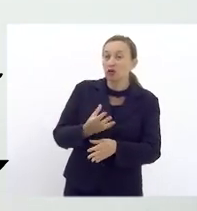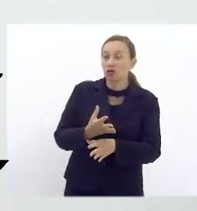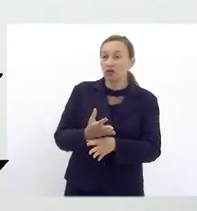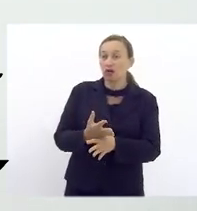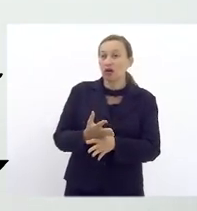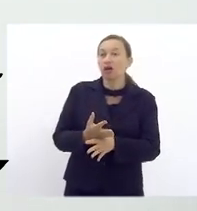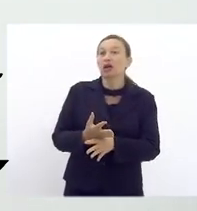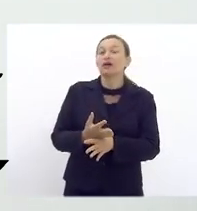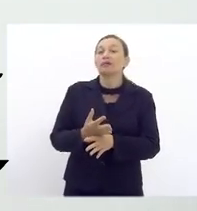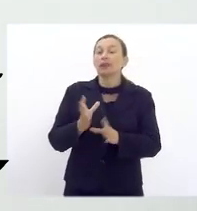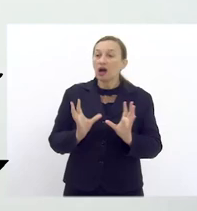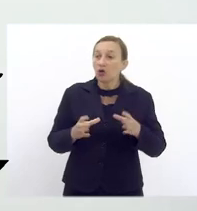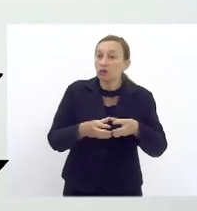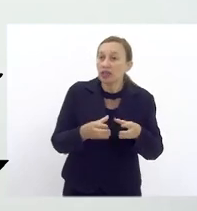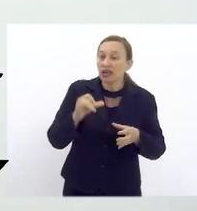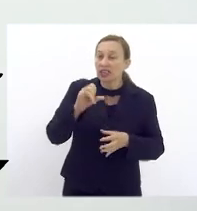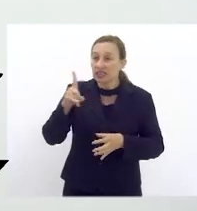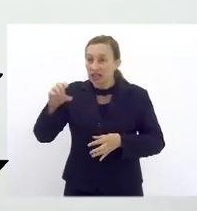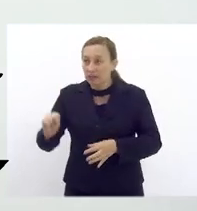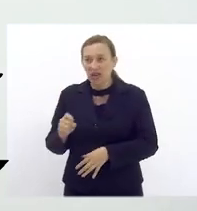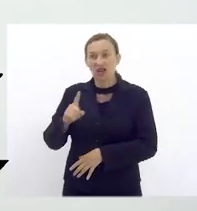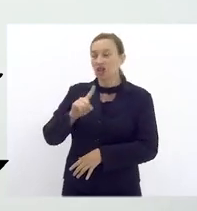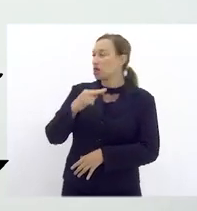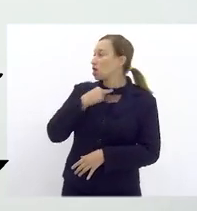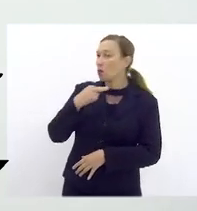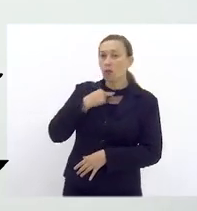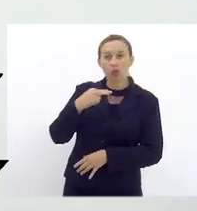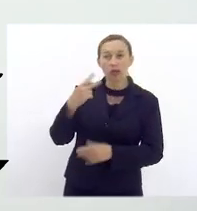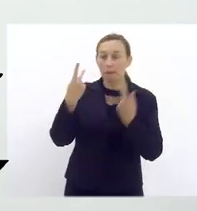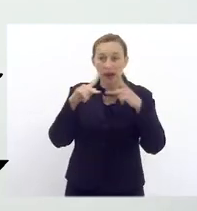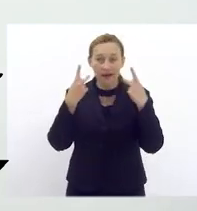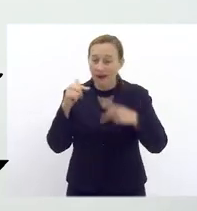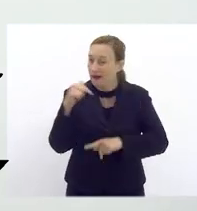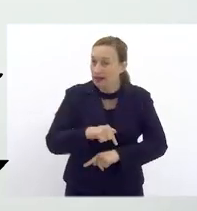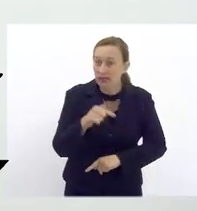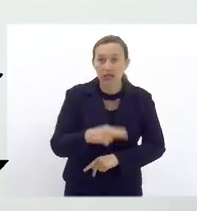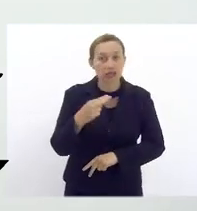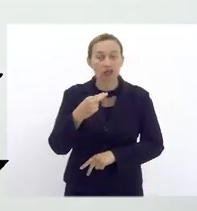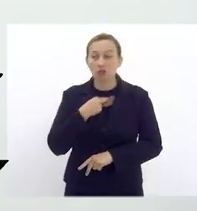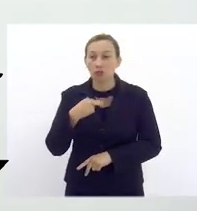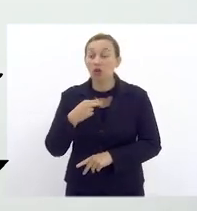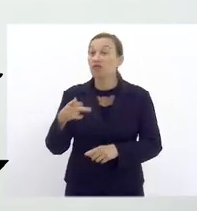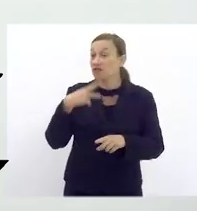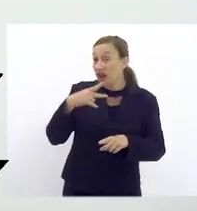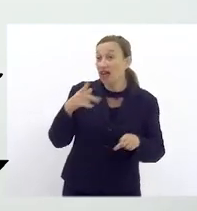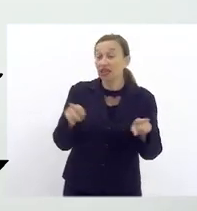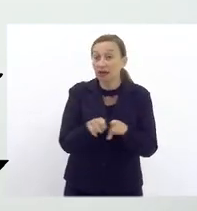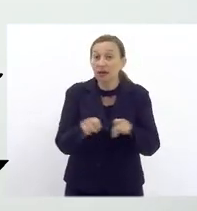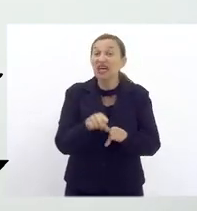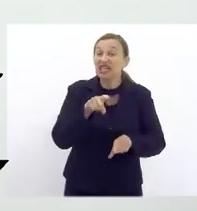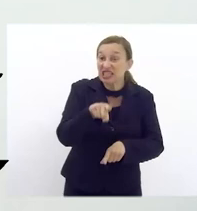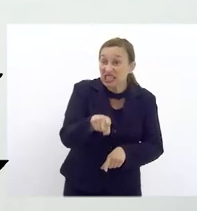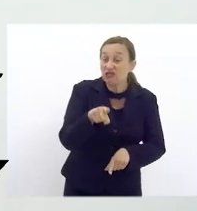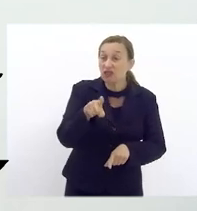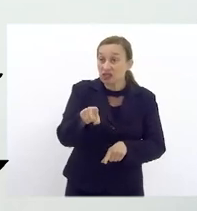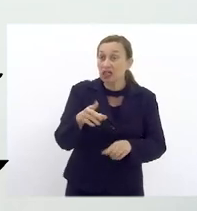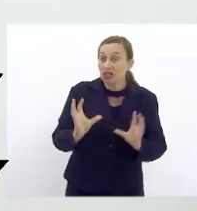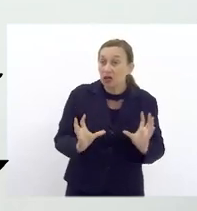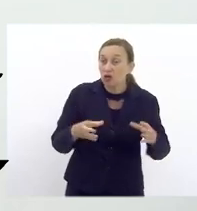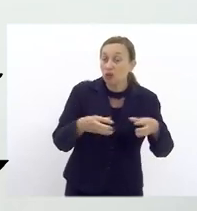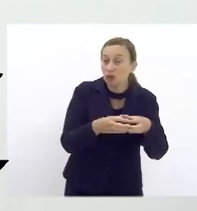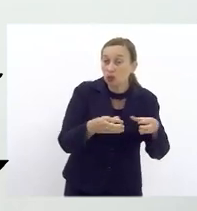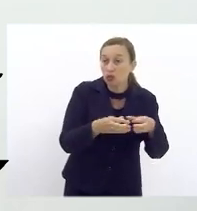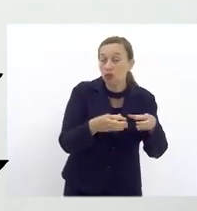e ele falou que não você não pode pregar aqui e ele chegou a me falar também que se você tivesse perto da comunidade